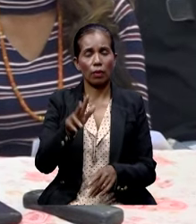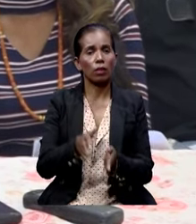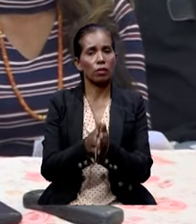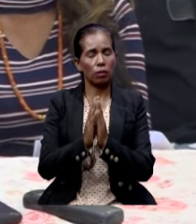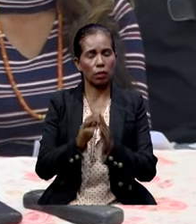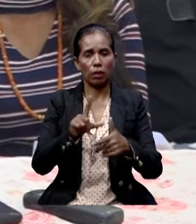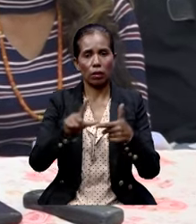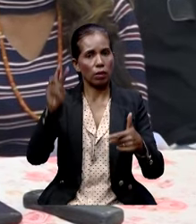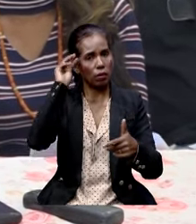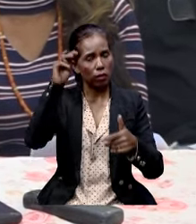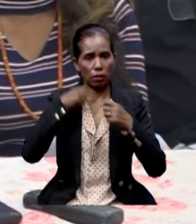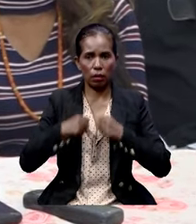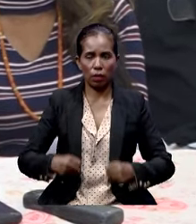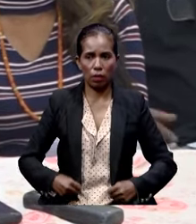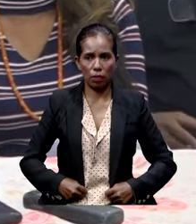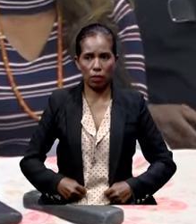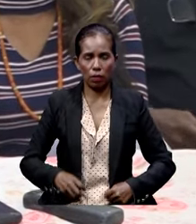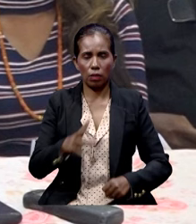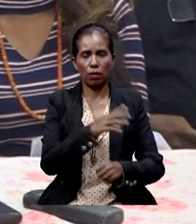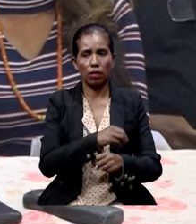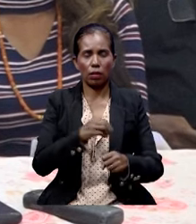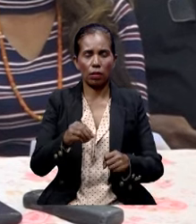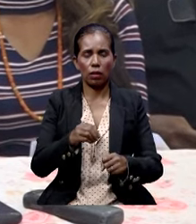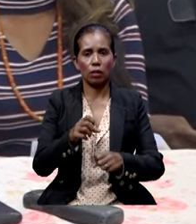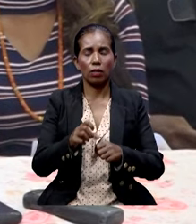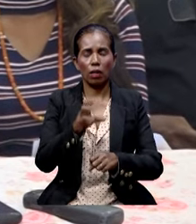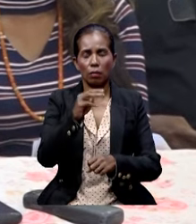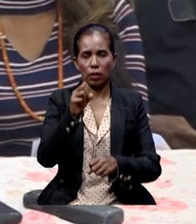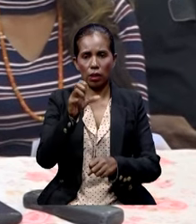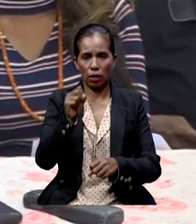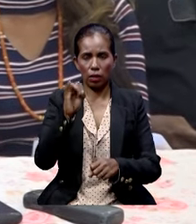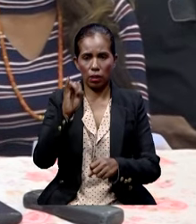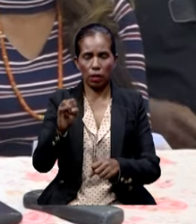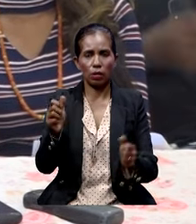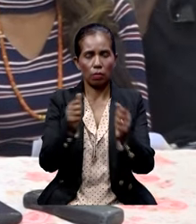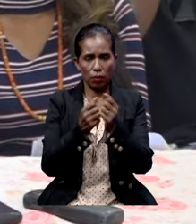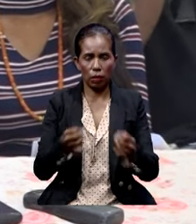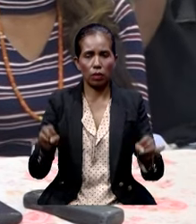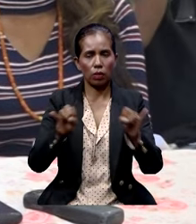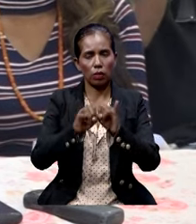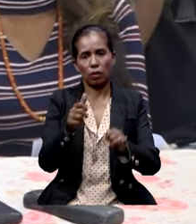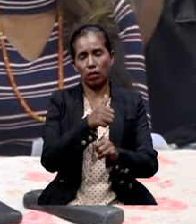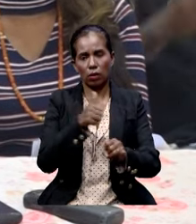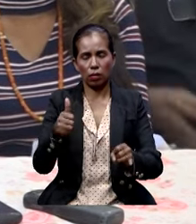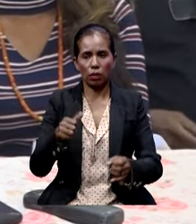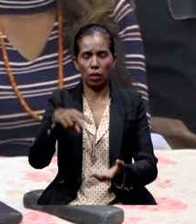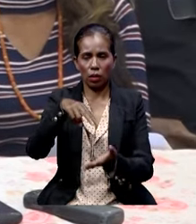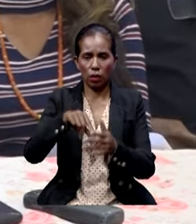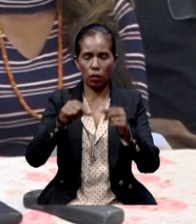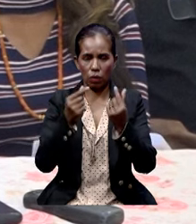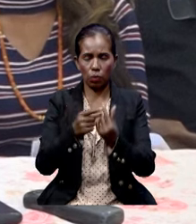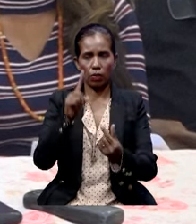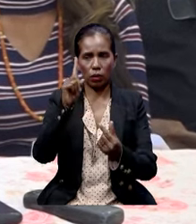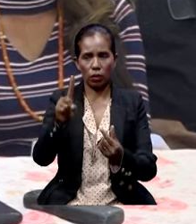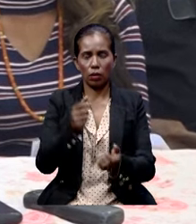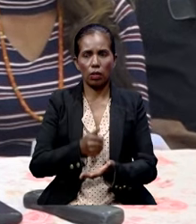linha Ministério Saúde no Solidariedade Social atu hamutu ho instituição relevante selu ho di establece equipa ida ho